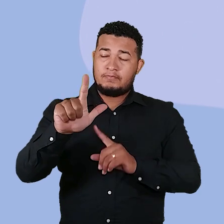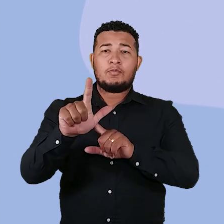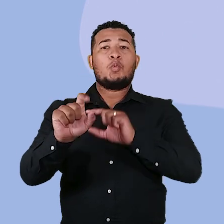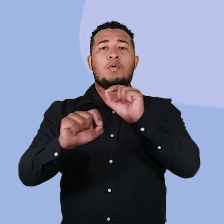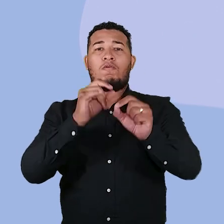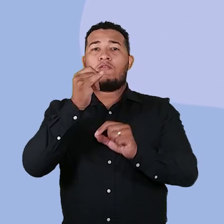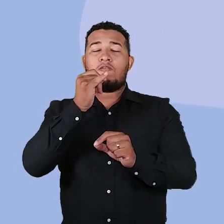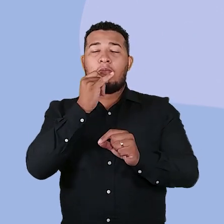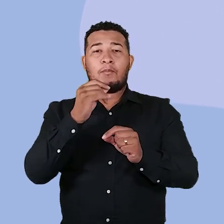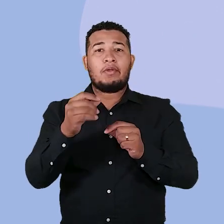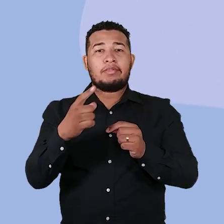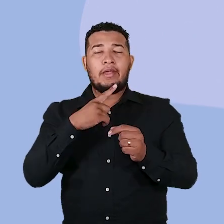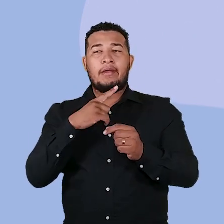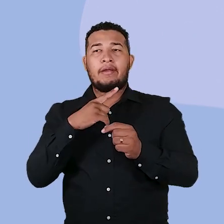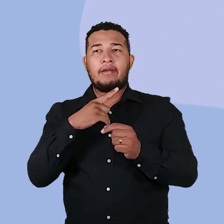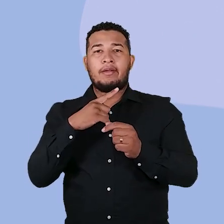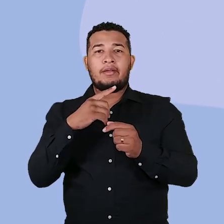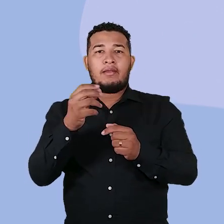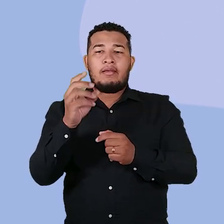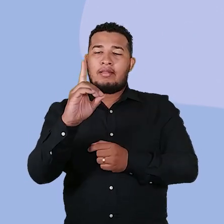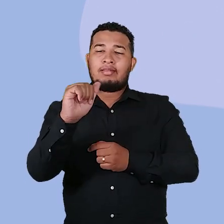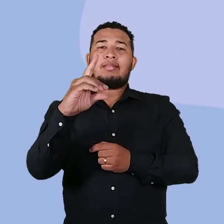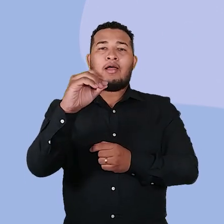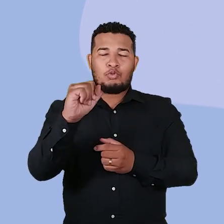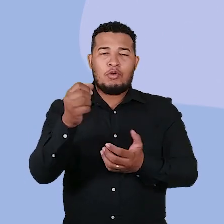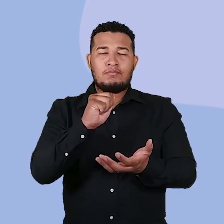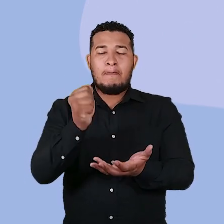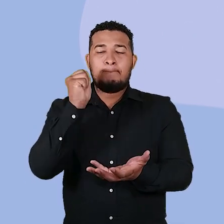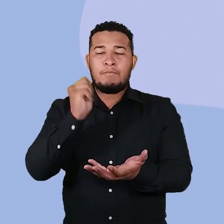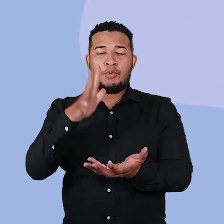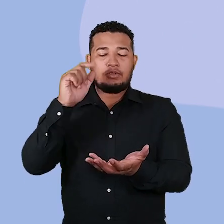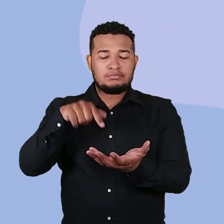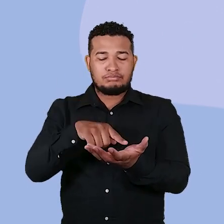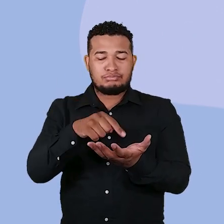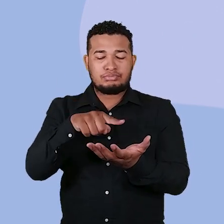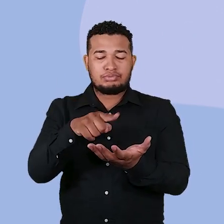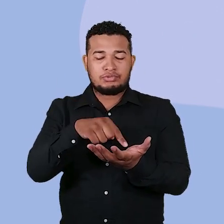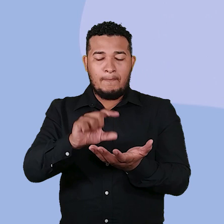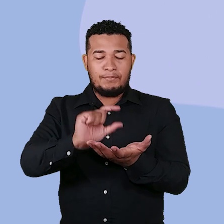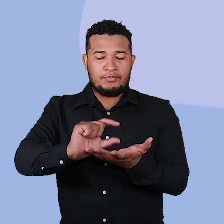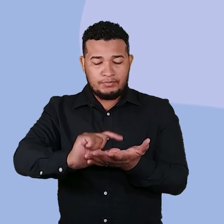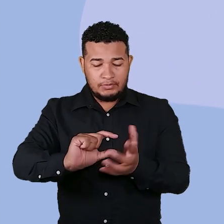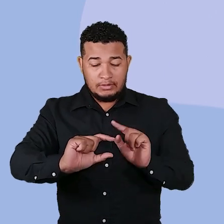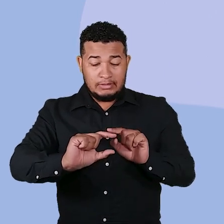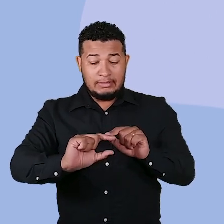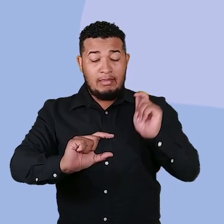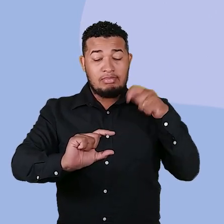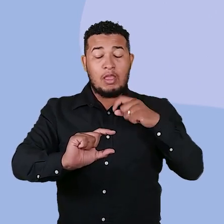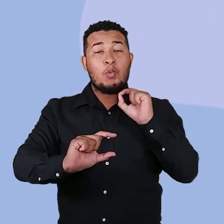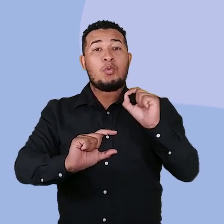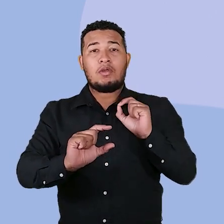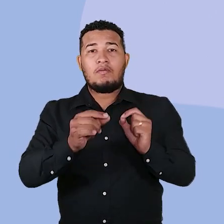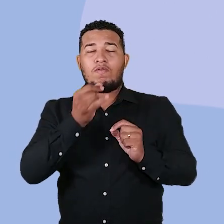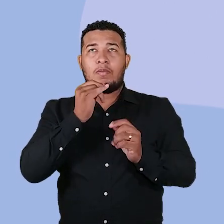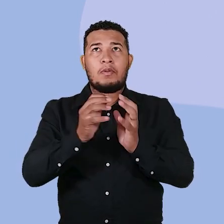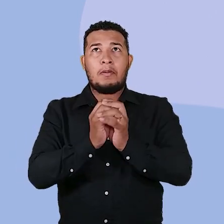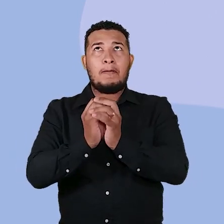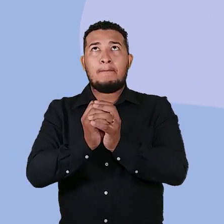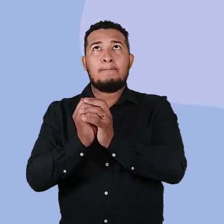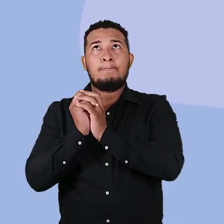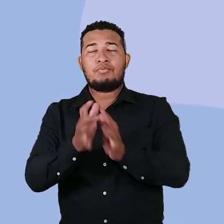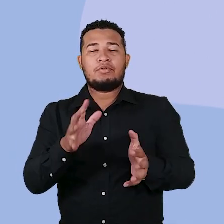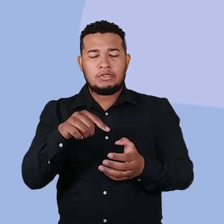e observar o número da face superior quais os resultados que podemos obter em pó